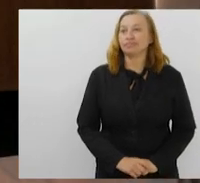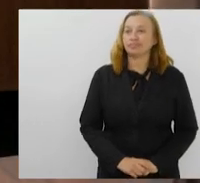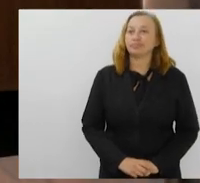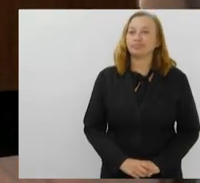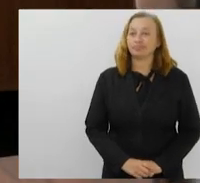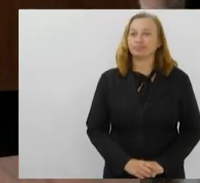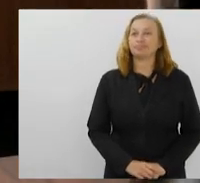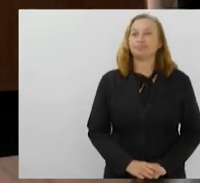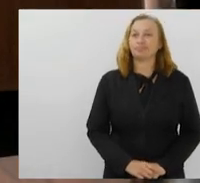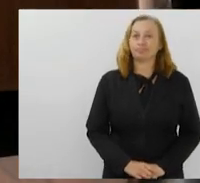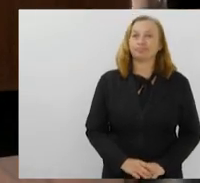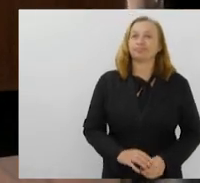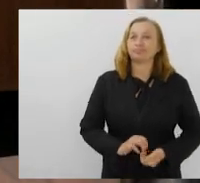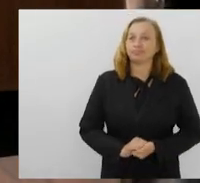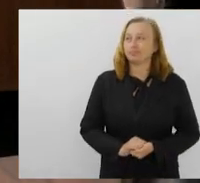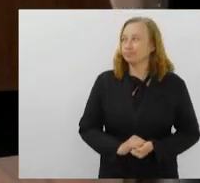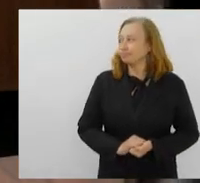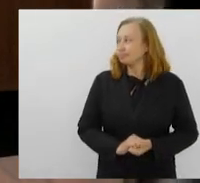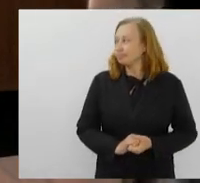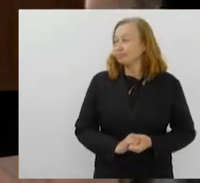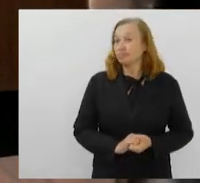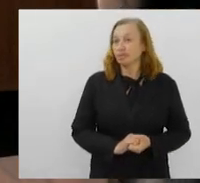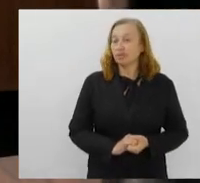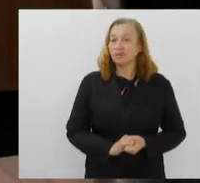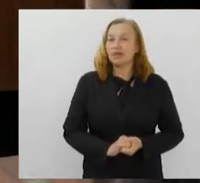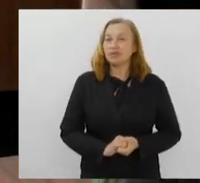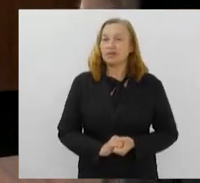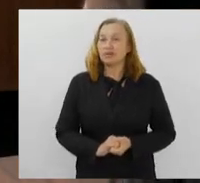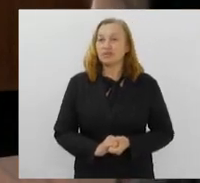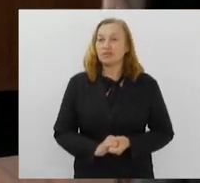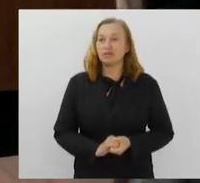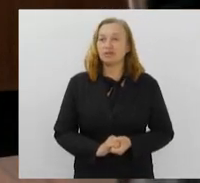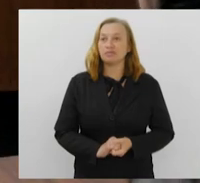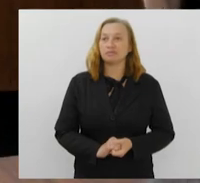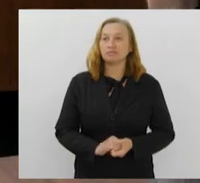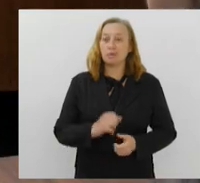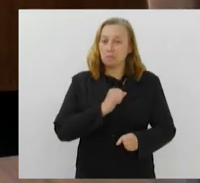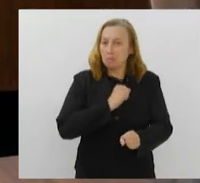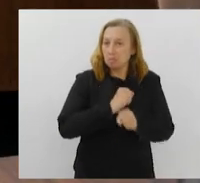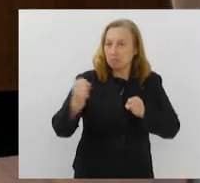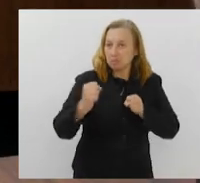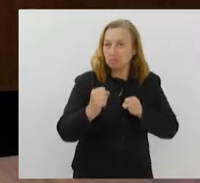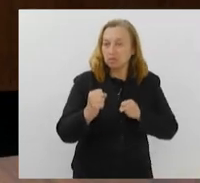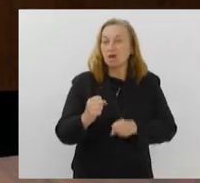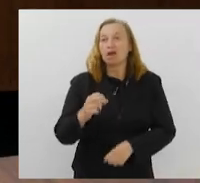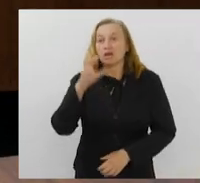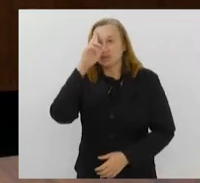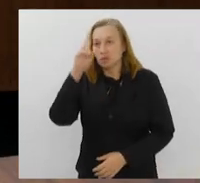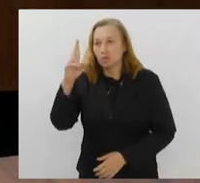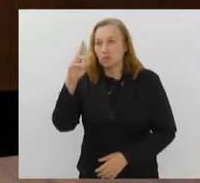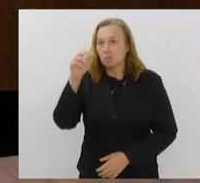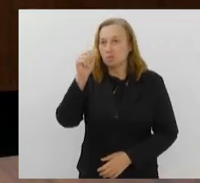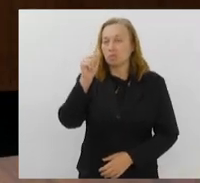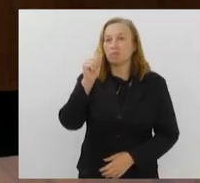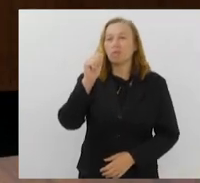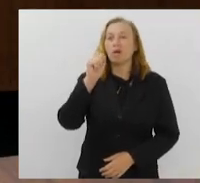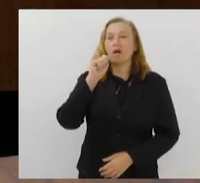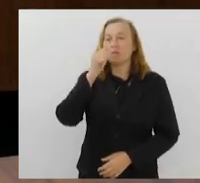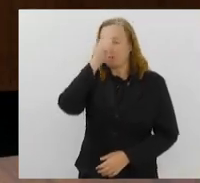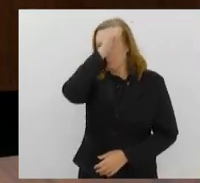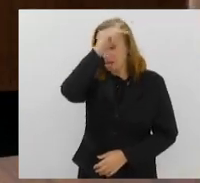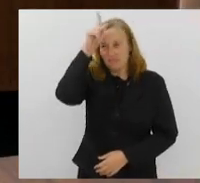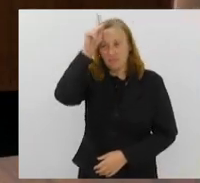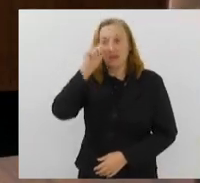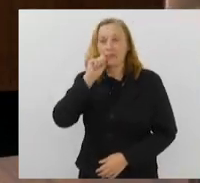arbitrária, grosseira. E é assim que vem acontecendo no Rio de Janeiro. Então, fica aqui no meu repúdio ao senhor Eduardo Paes, que esse prefeito não